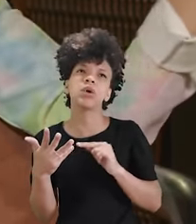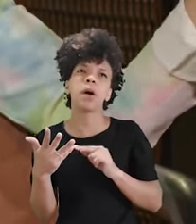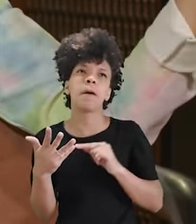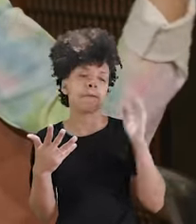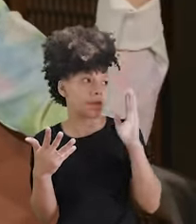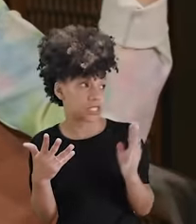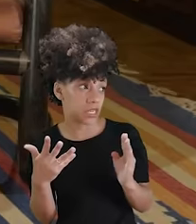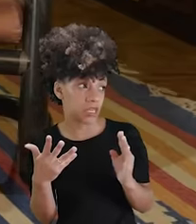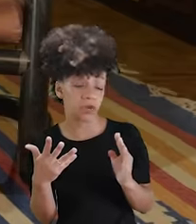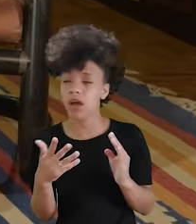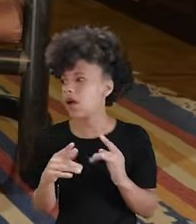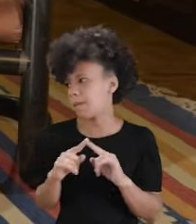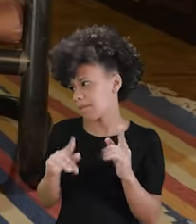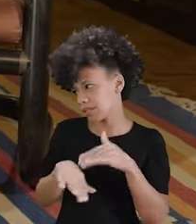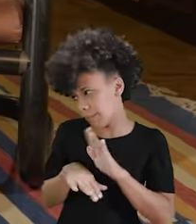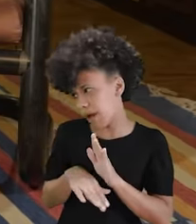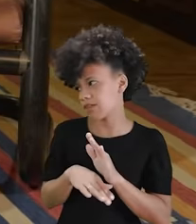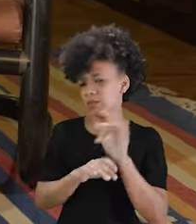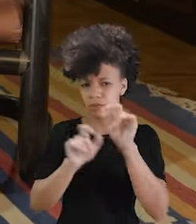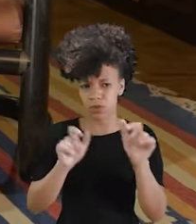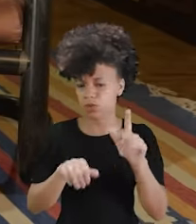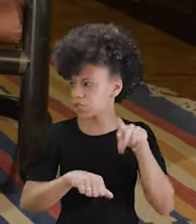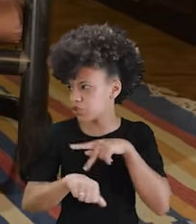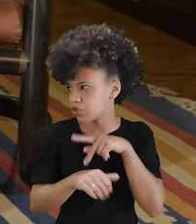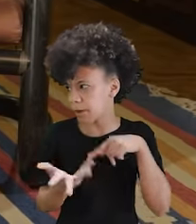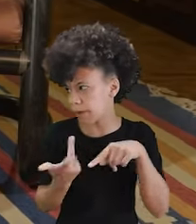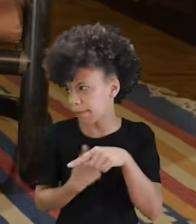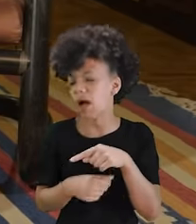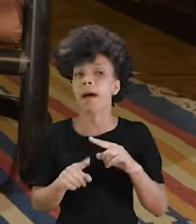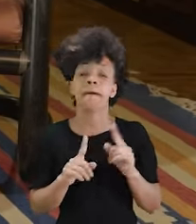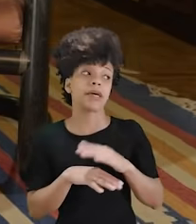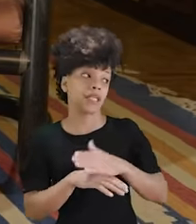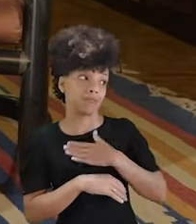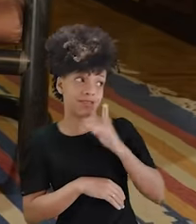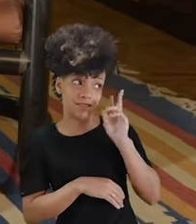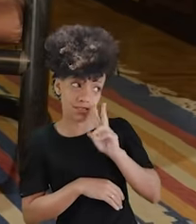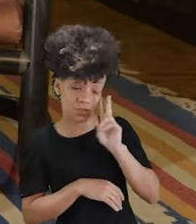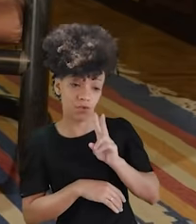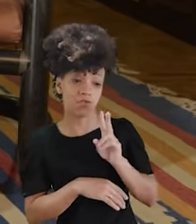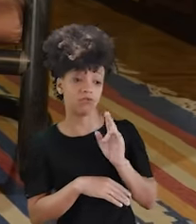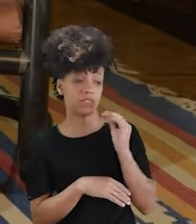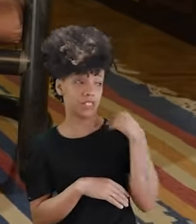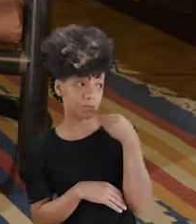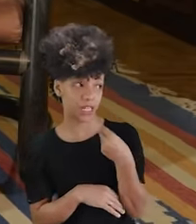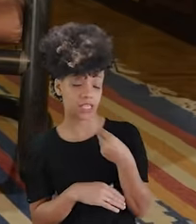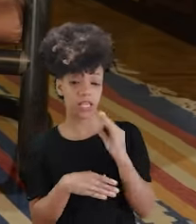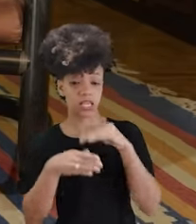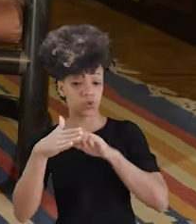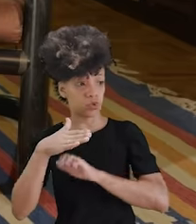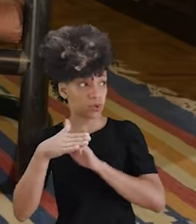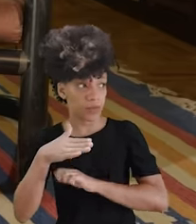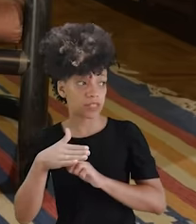Aí sim é mais alto mas eu acho que é mais assim minhas a história maior é